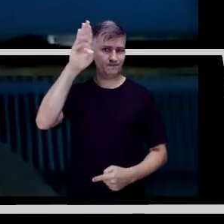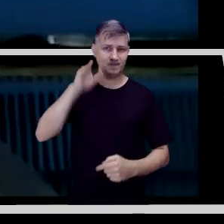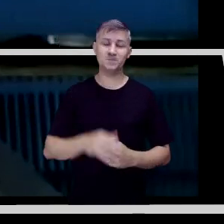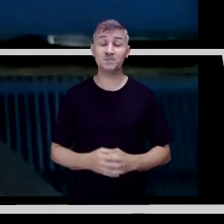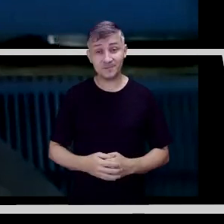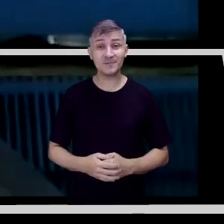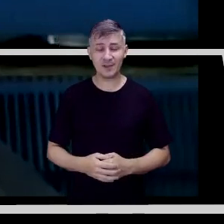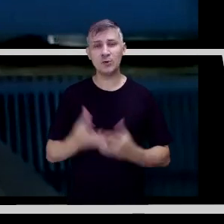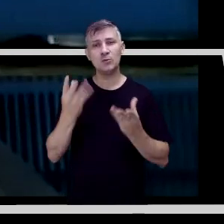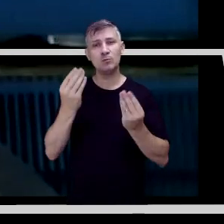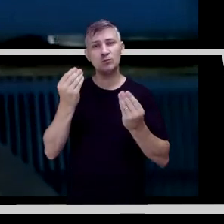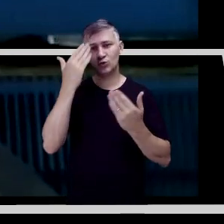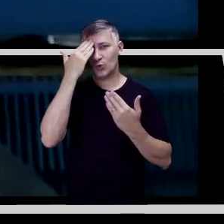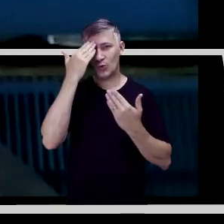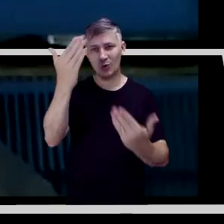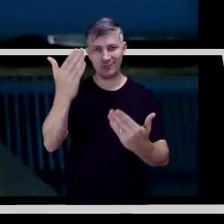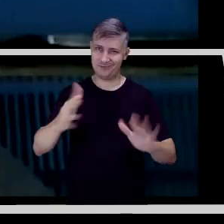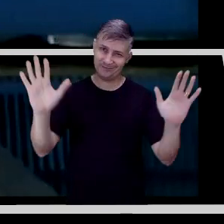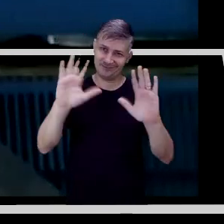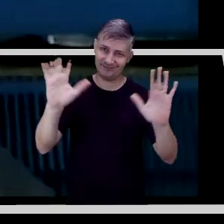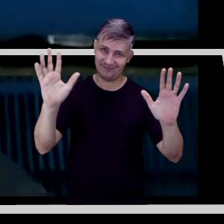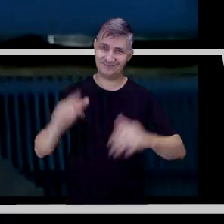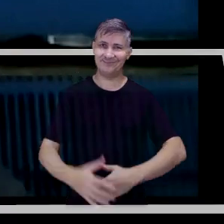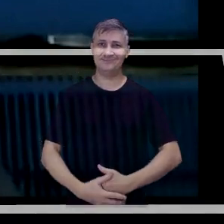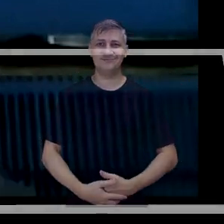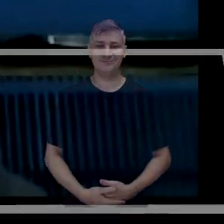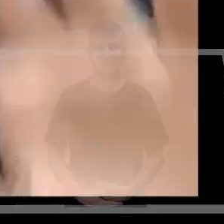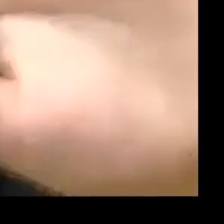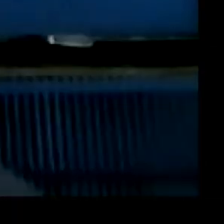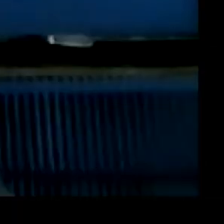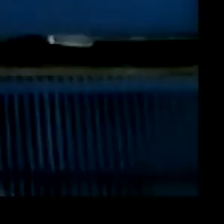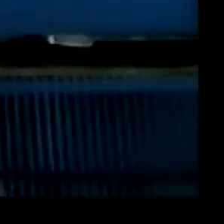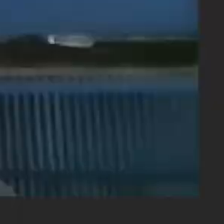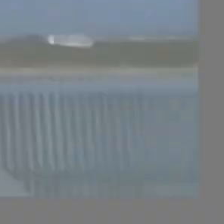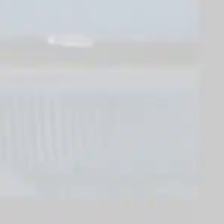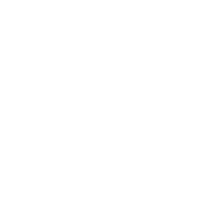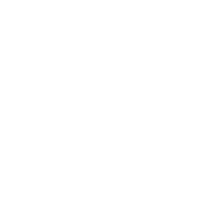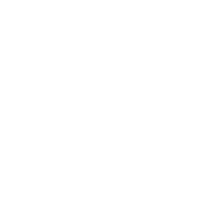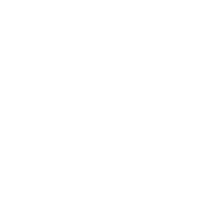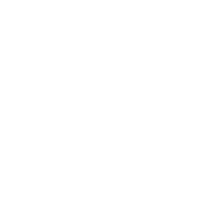acima de qualquer outra coisa, tá? Mas muito obrigado e me despeço então. Tchau, tchau.